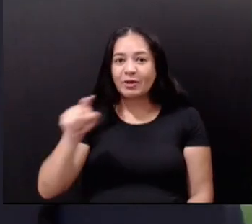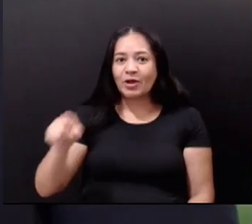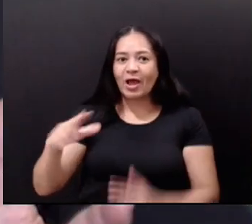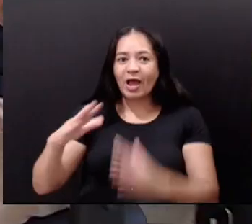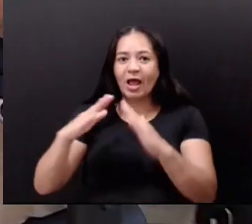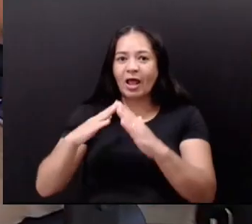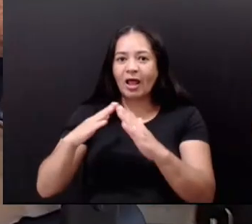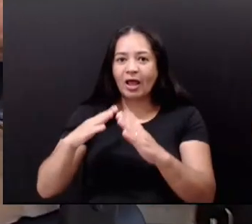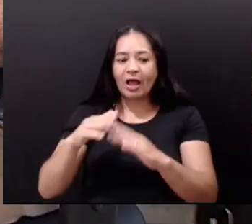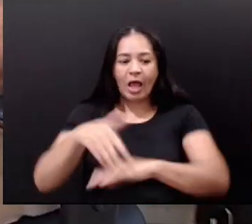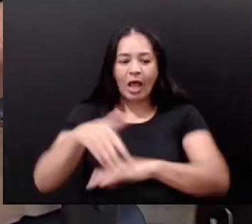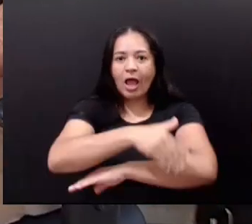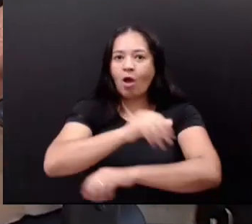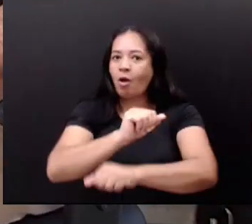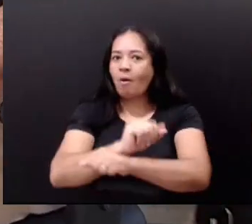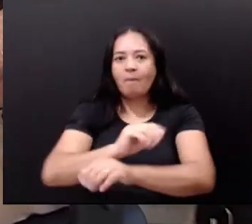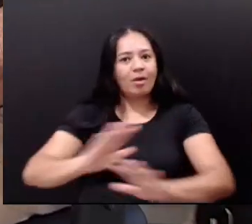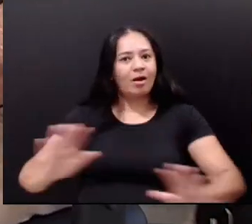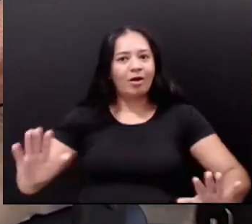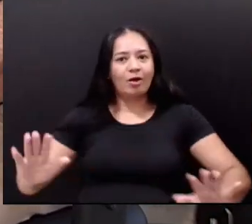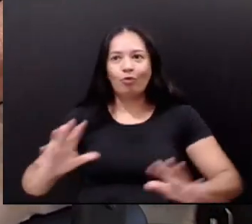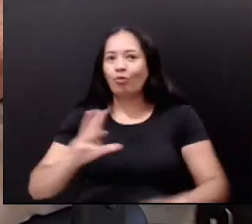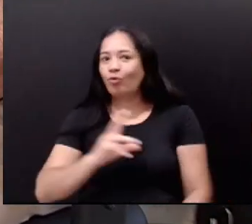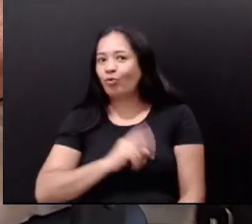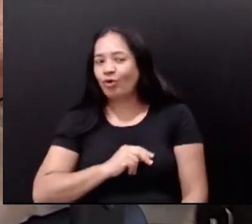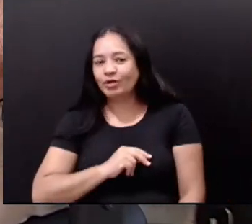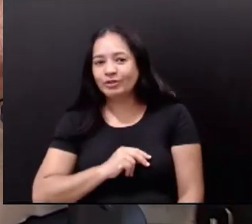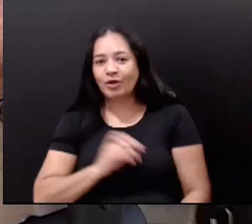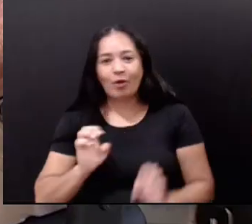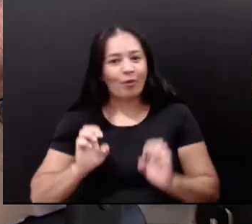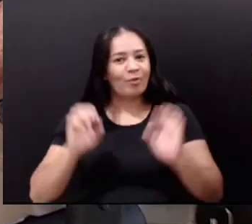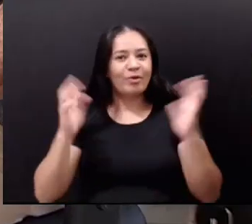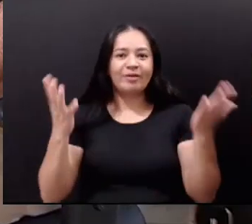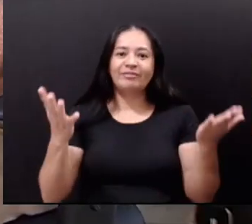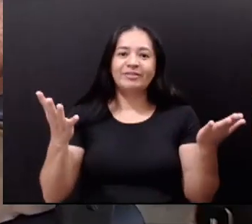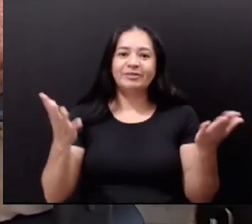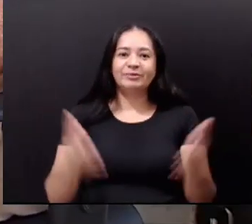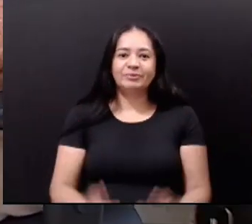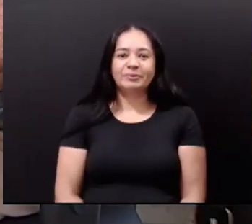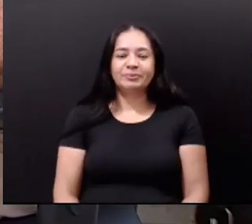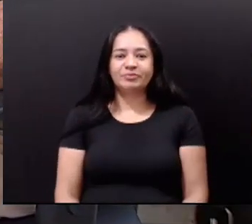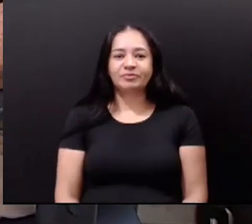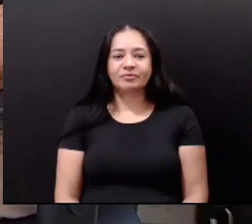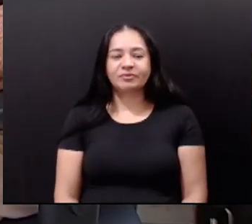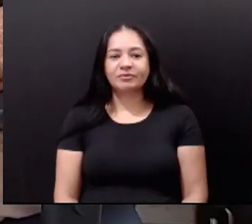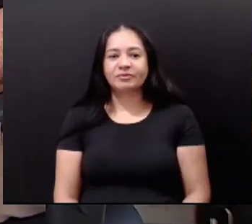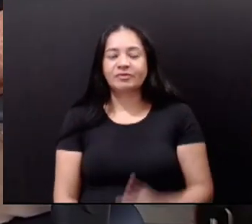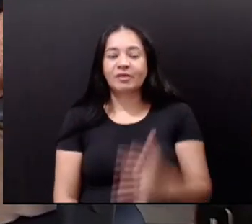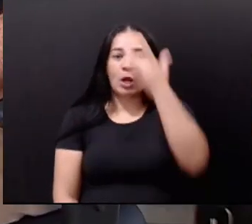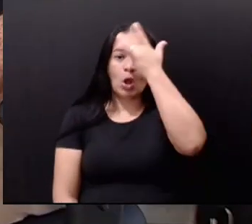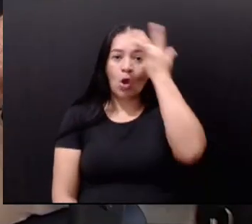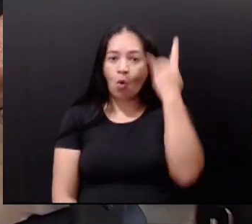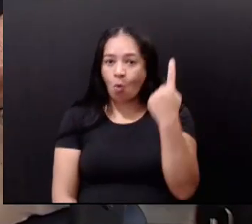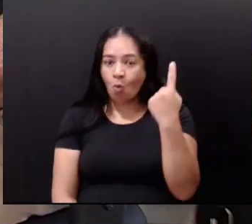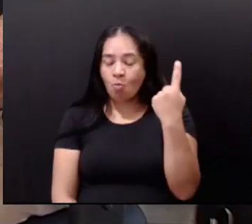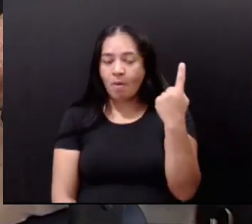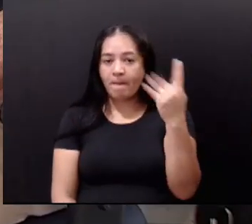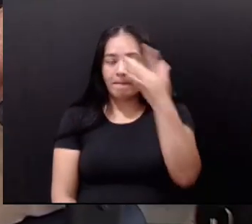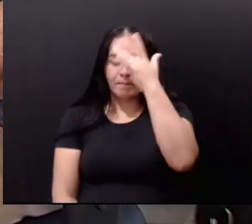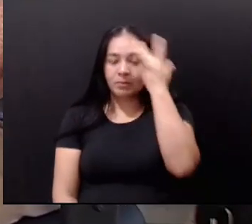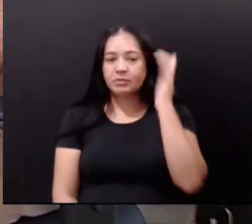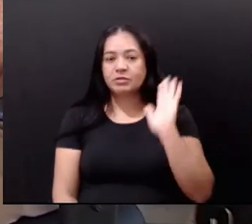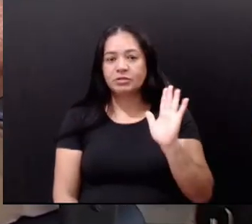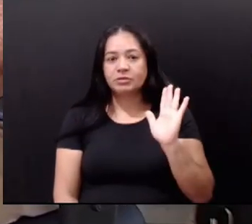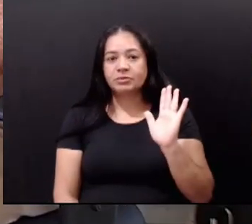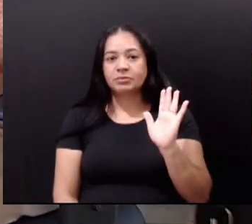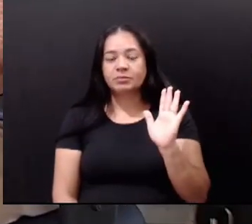Foi um movimento. Um evento. Foi um evento, uma coisa muito grande. E aí uma pessoa da época, que já tinha Fundação FEAC em Campinas, ficou